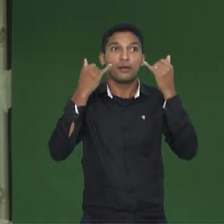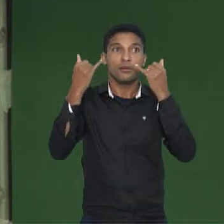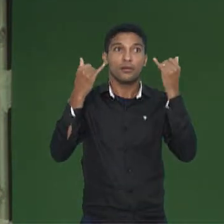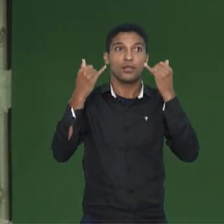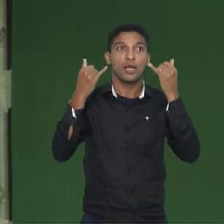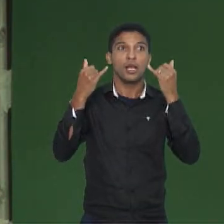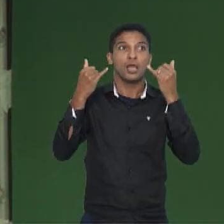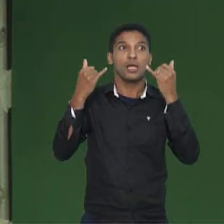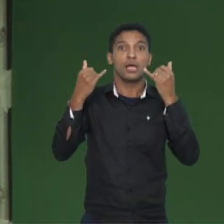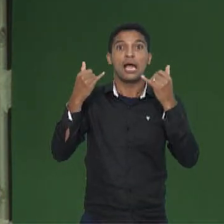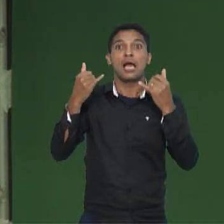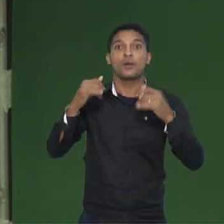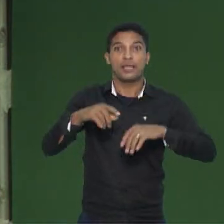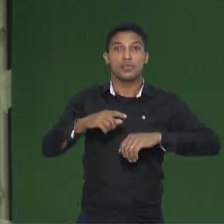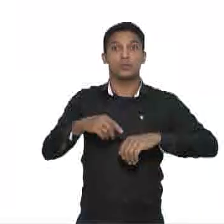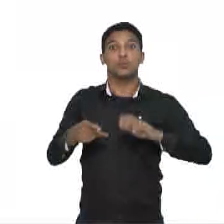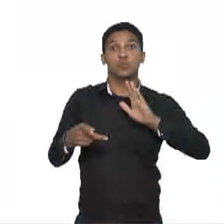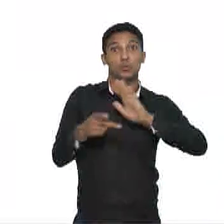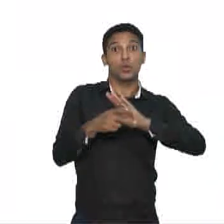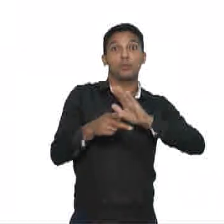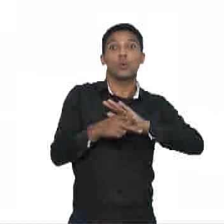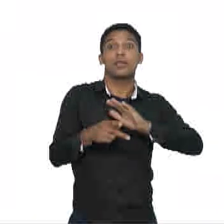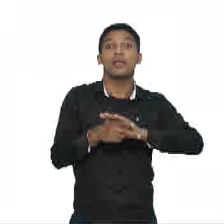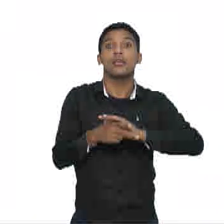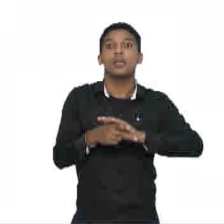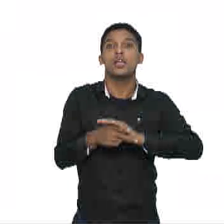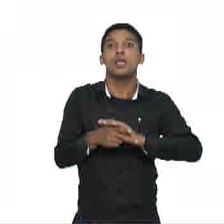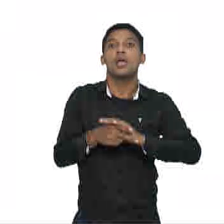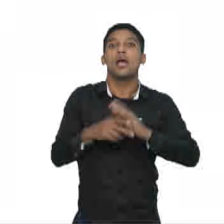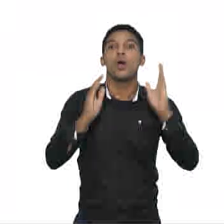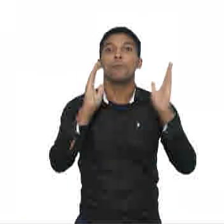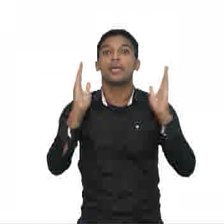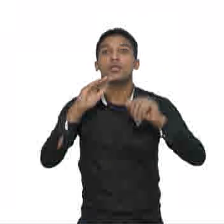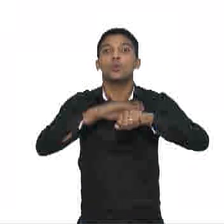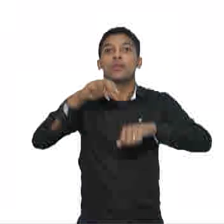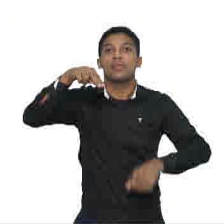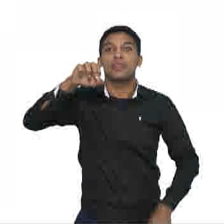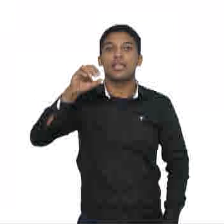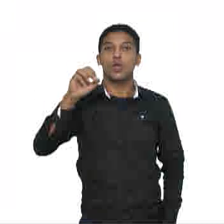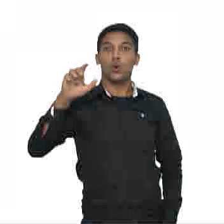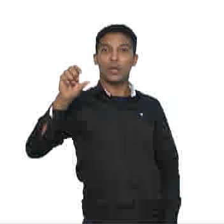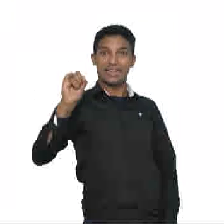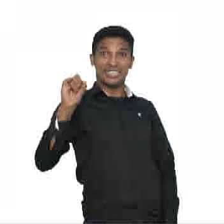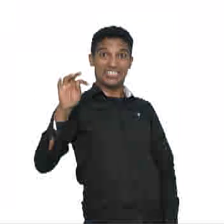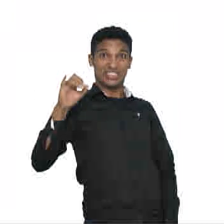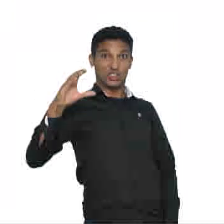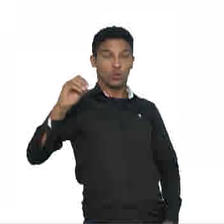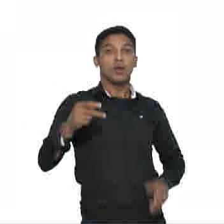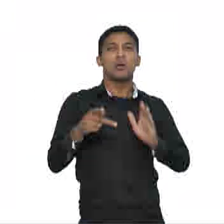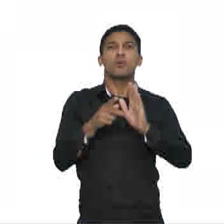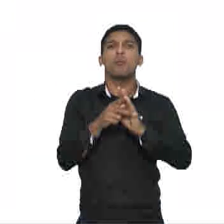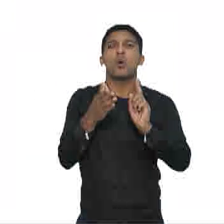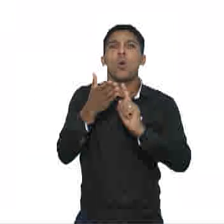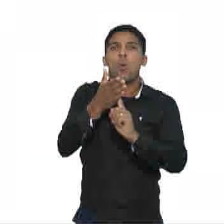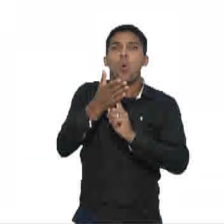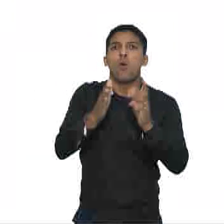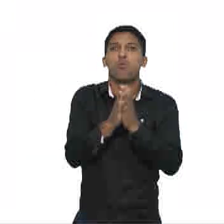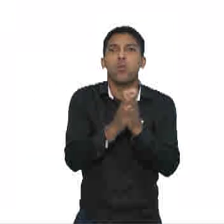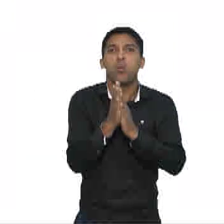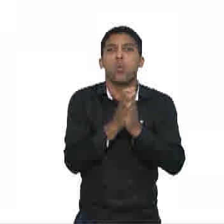A Revolução Neolítica estreou drasticamente o nicho alimentar, ou